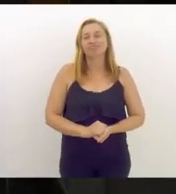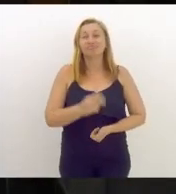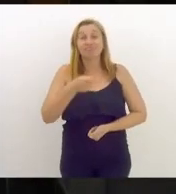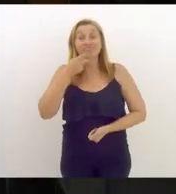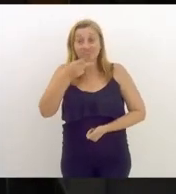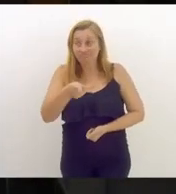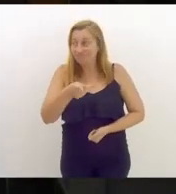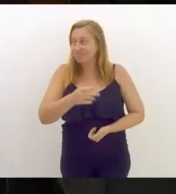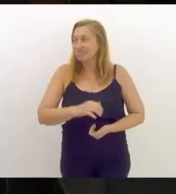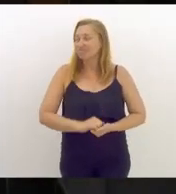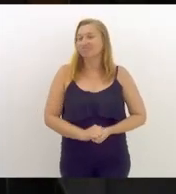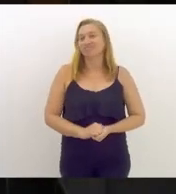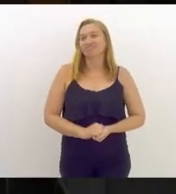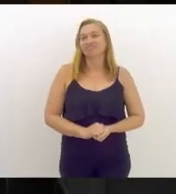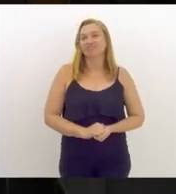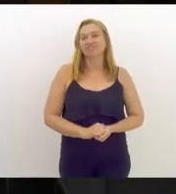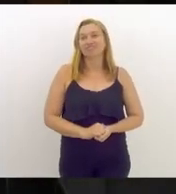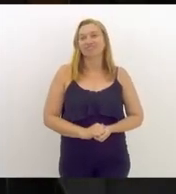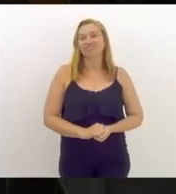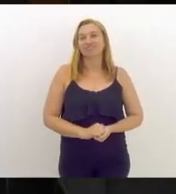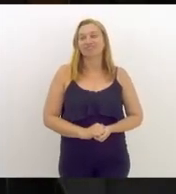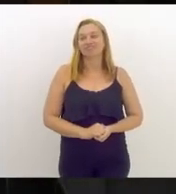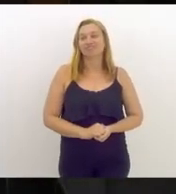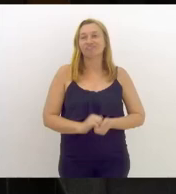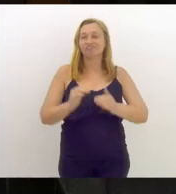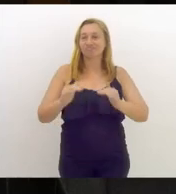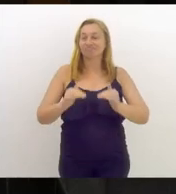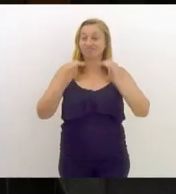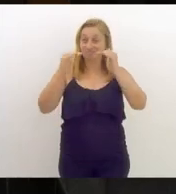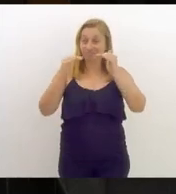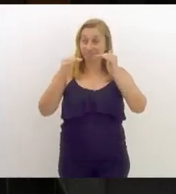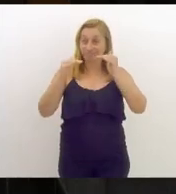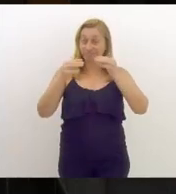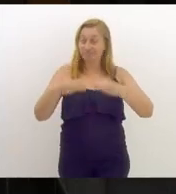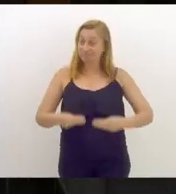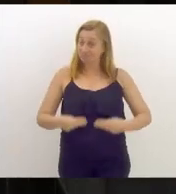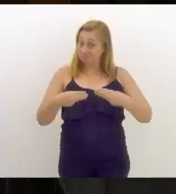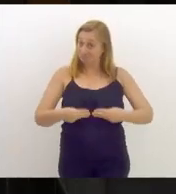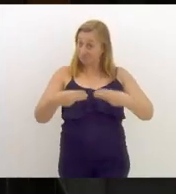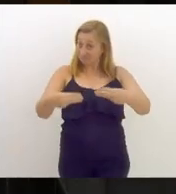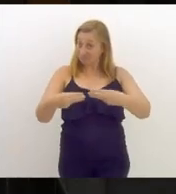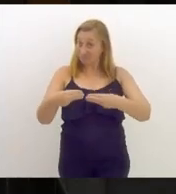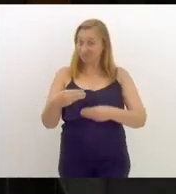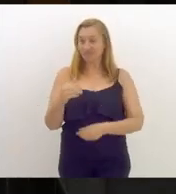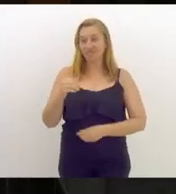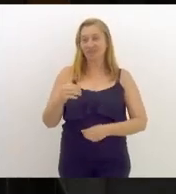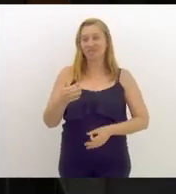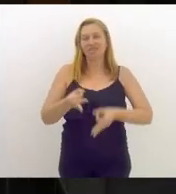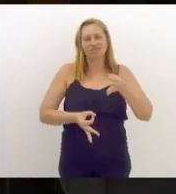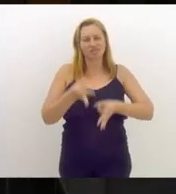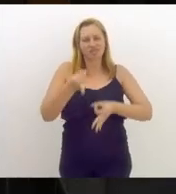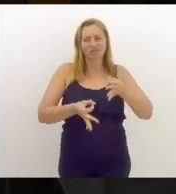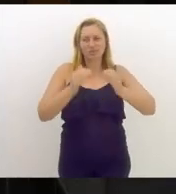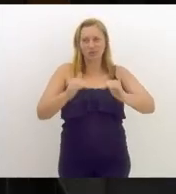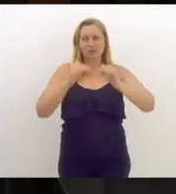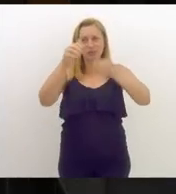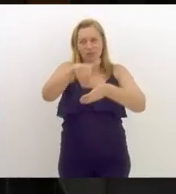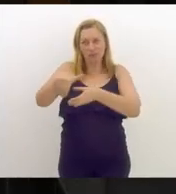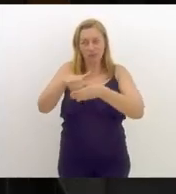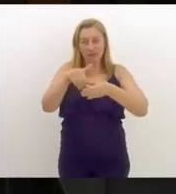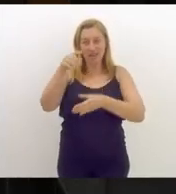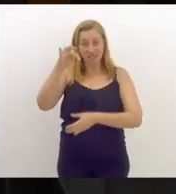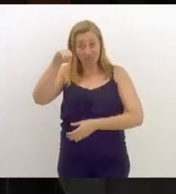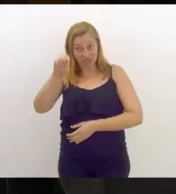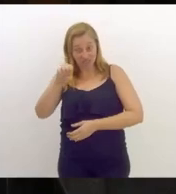direciono ao Excelentíssimo Senhor ministro do Tribunal Superior Eleitoral Alexandre de